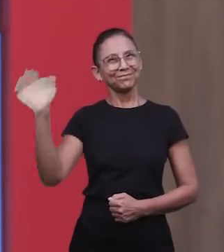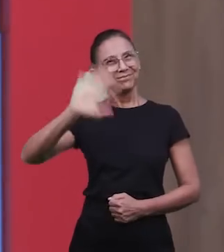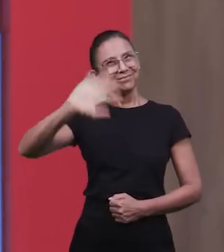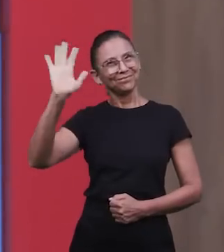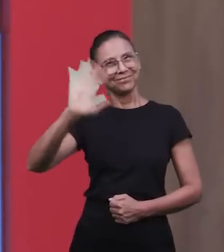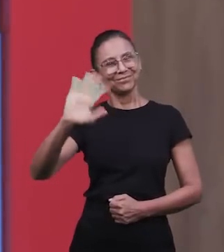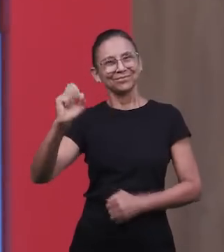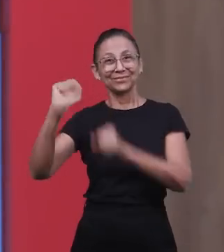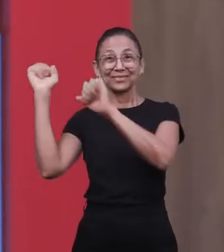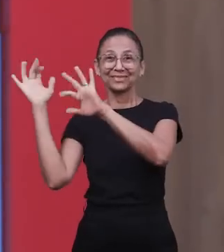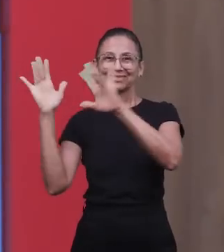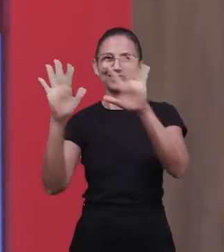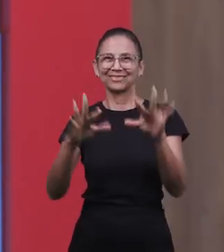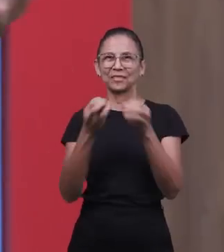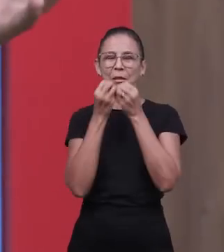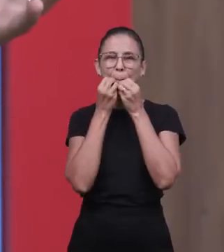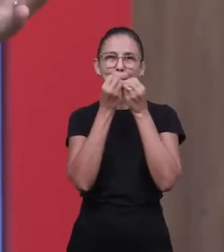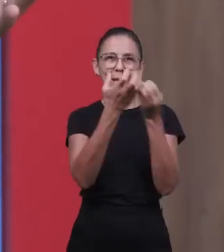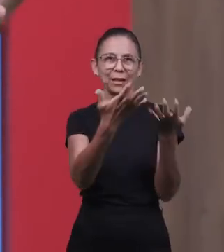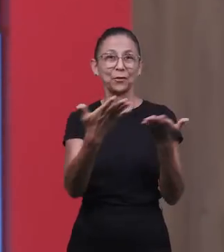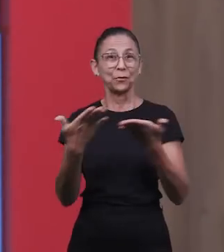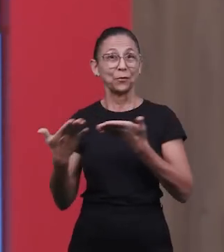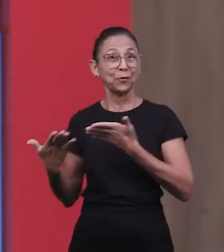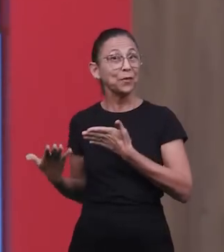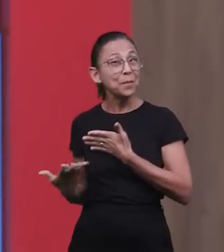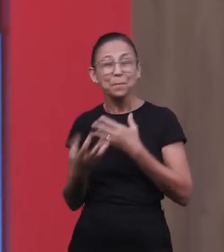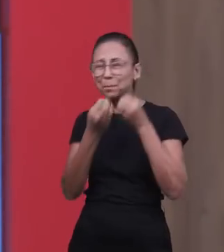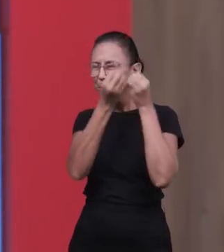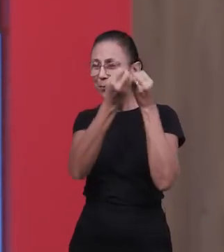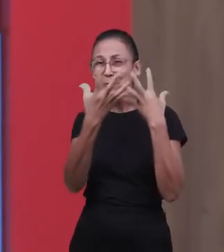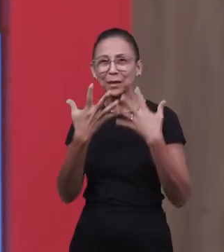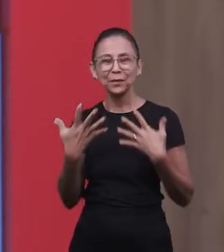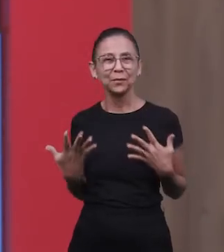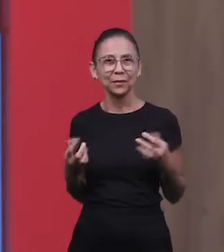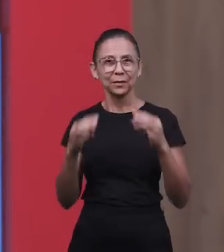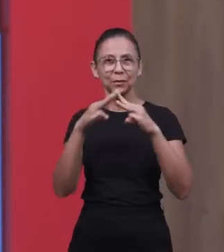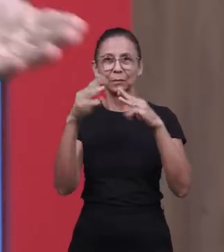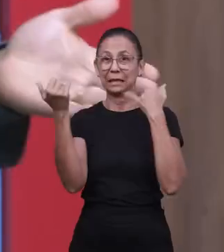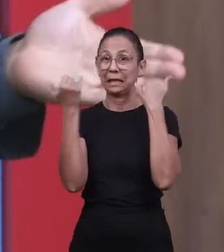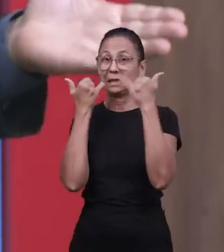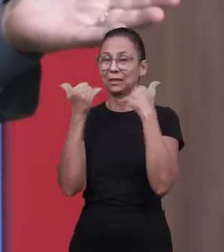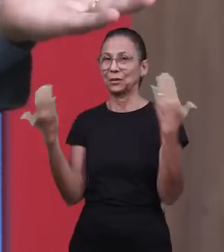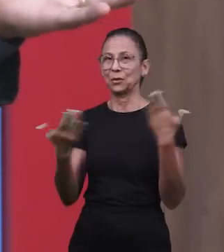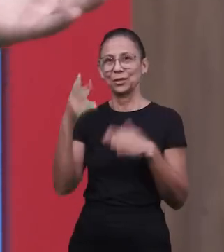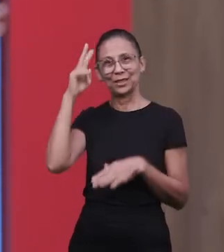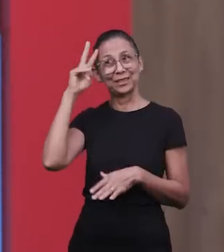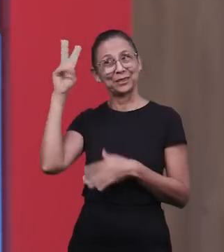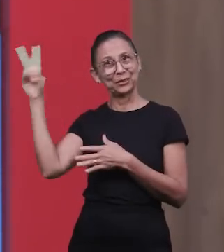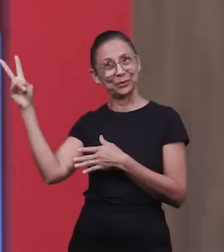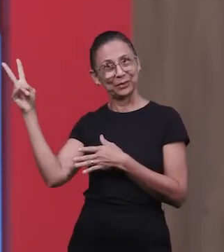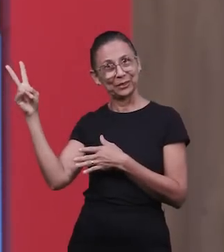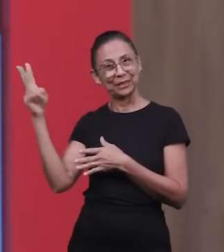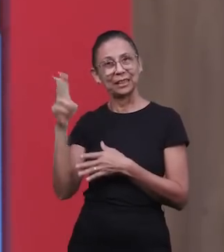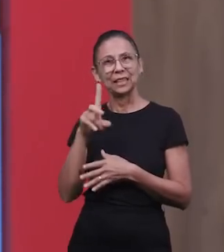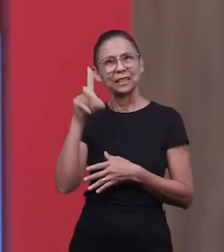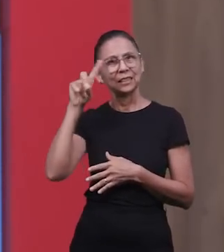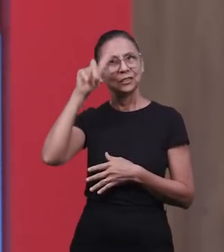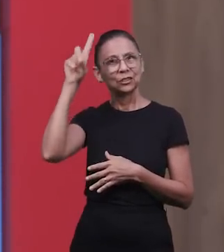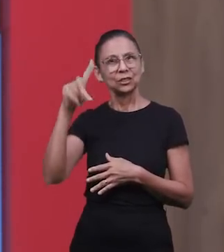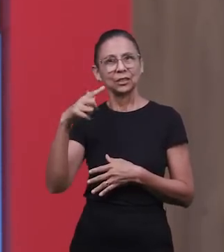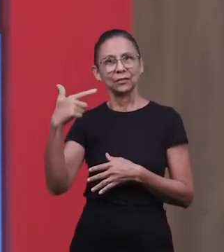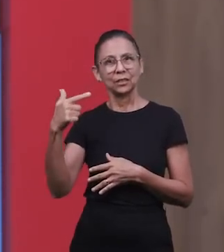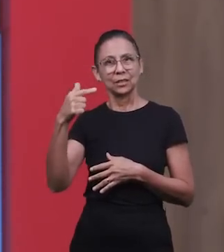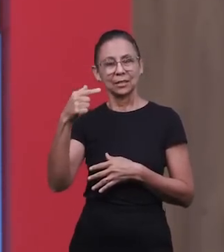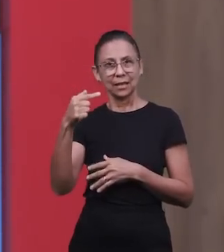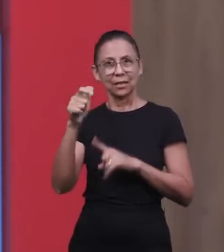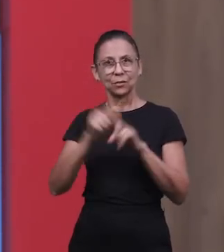Olá, que bênção! Seja bem-vindo, muito bem-vindo ao Manaim News. Hoje é segunda-feira, dia 27 de fevereiro